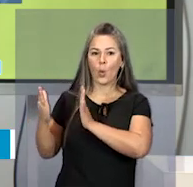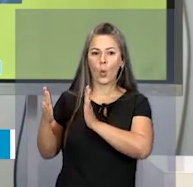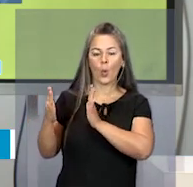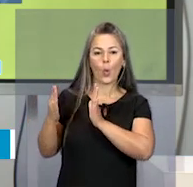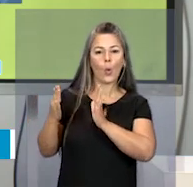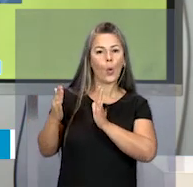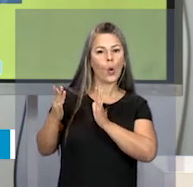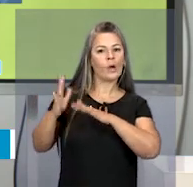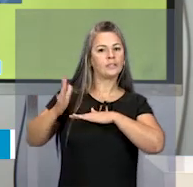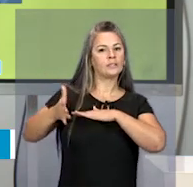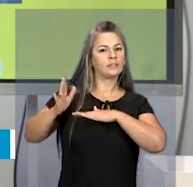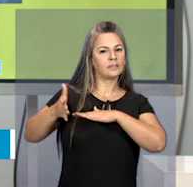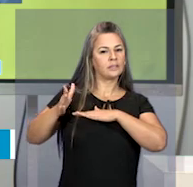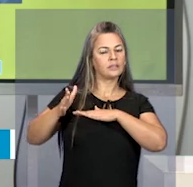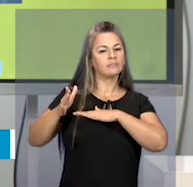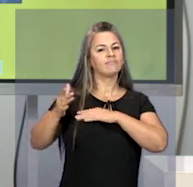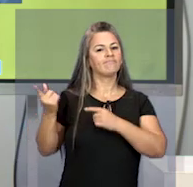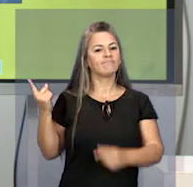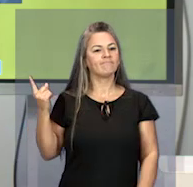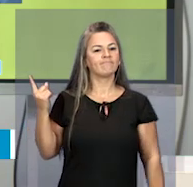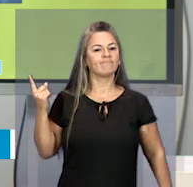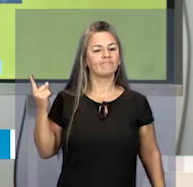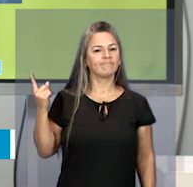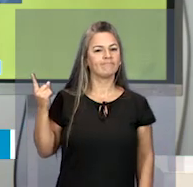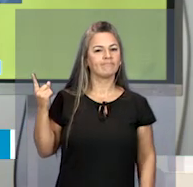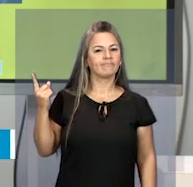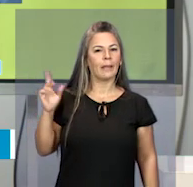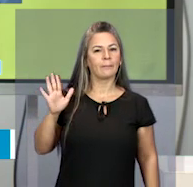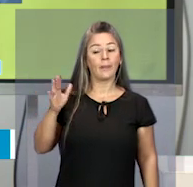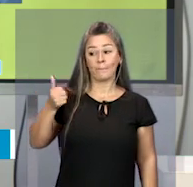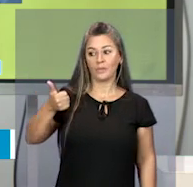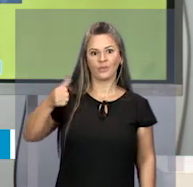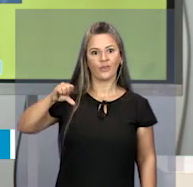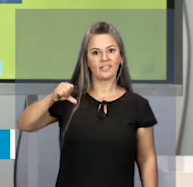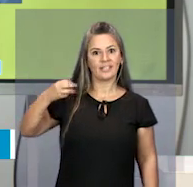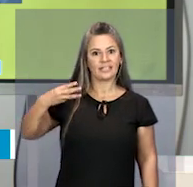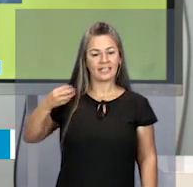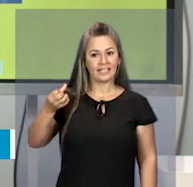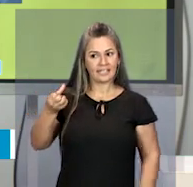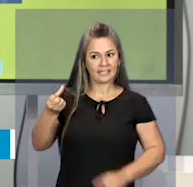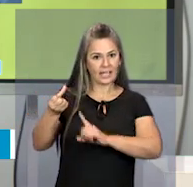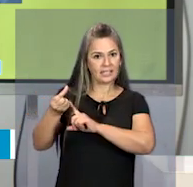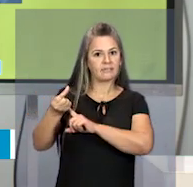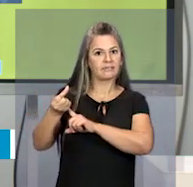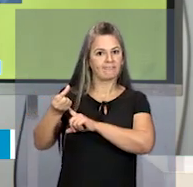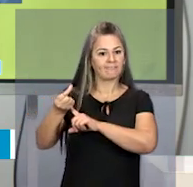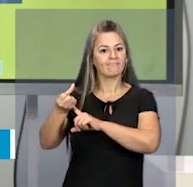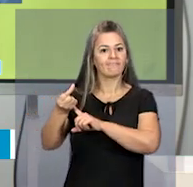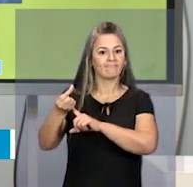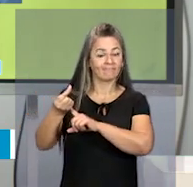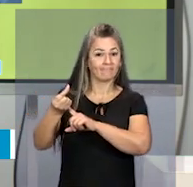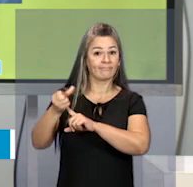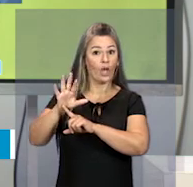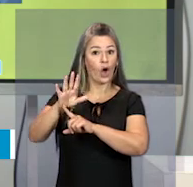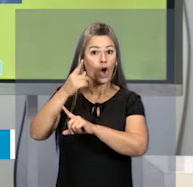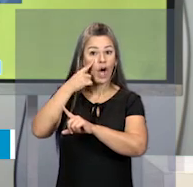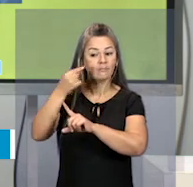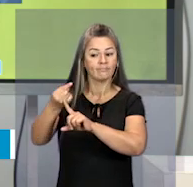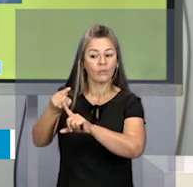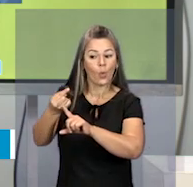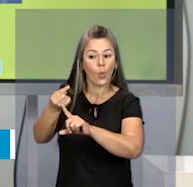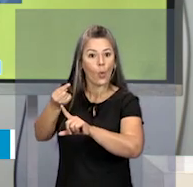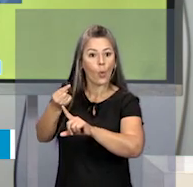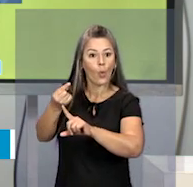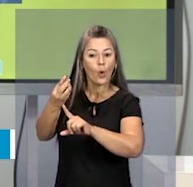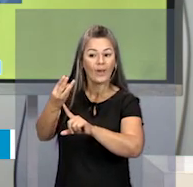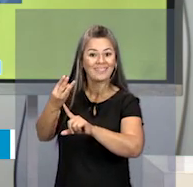foi produzido nos Estados Unidos. Em 1936, 3 anos antes, a gente teve uma nova ordem nos Estados Unidos chamada de